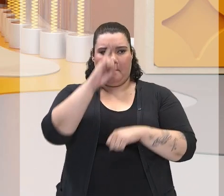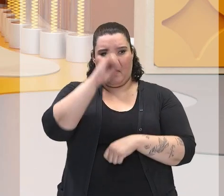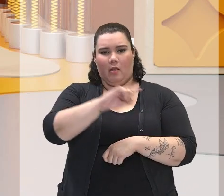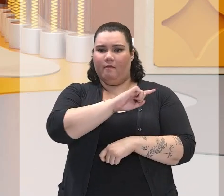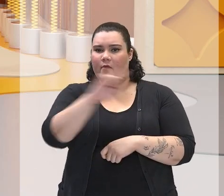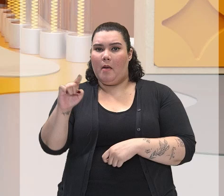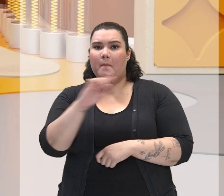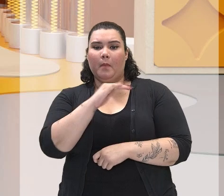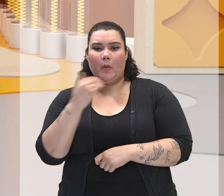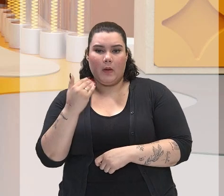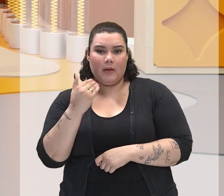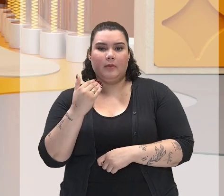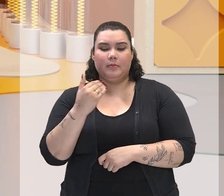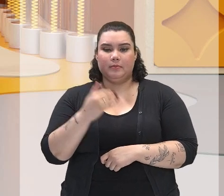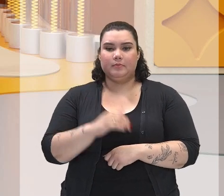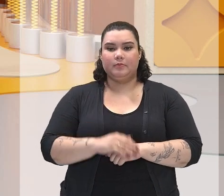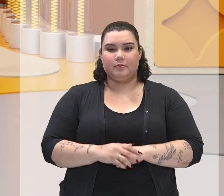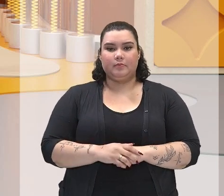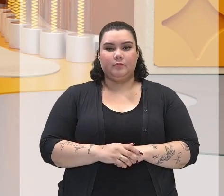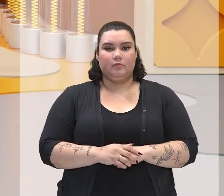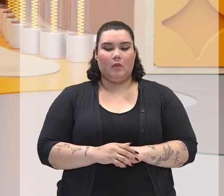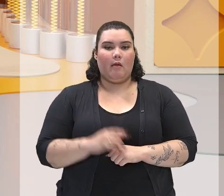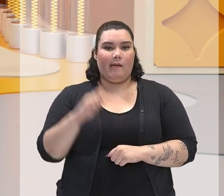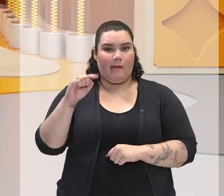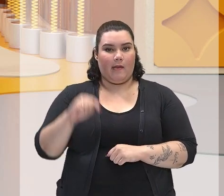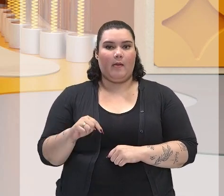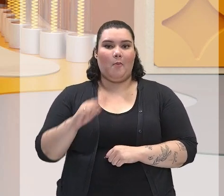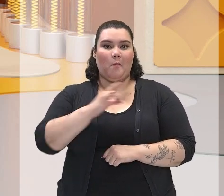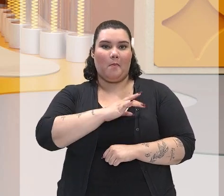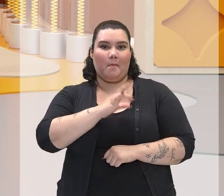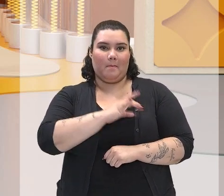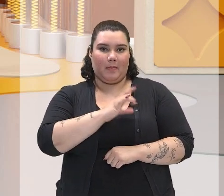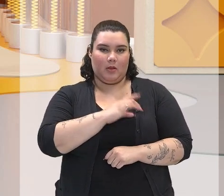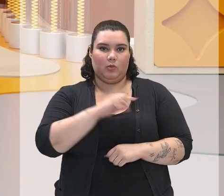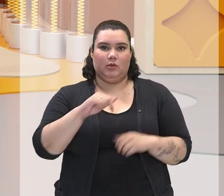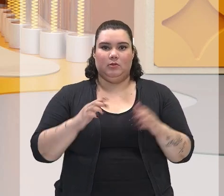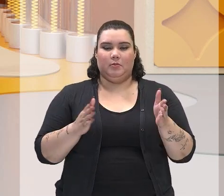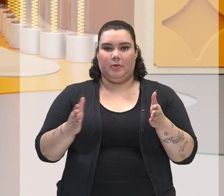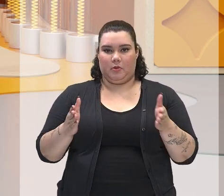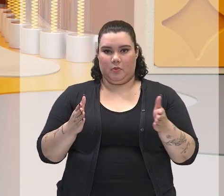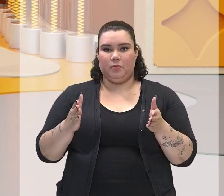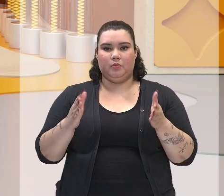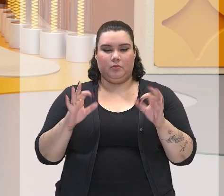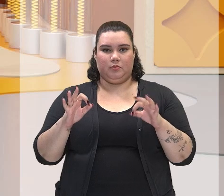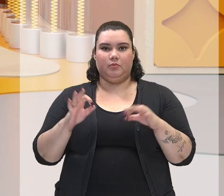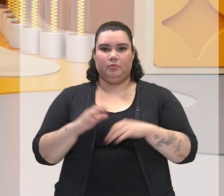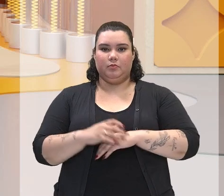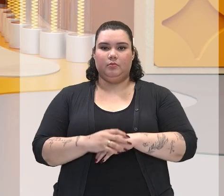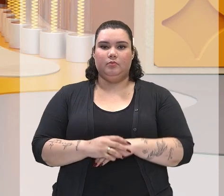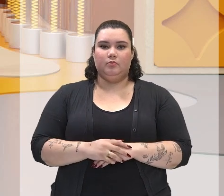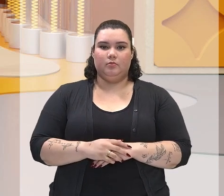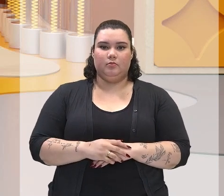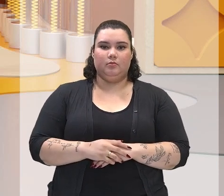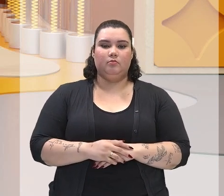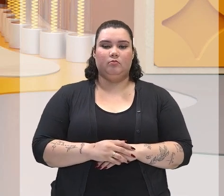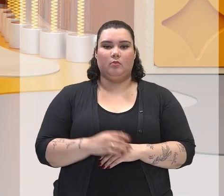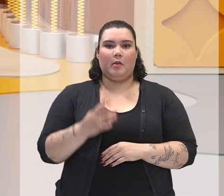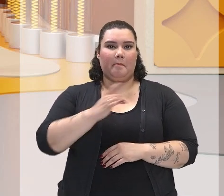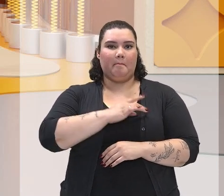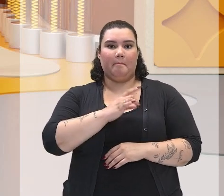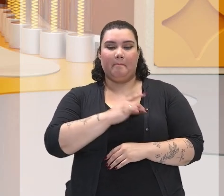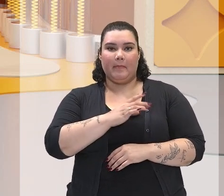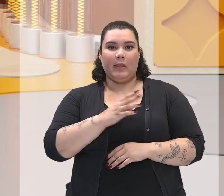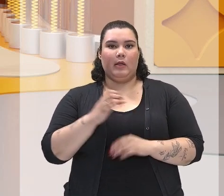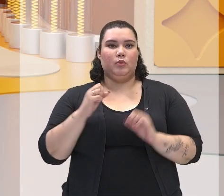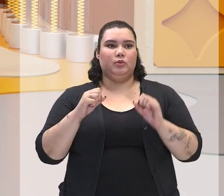guilhotinados. Tá bom? Então esse era o grande terror desse momento. As pessoas tinham terror, tinham pavor de qualquer momento